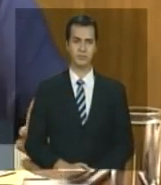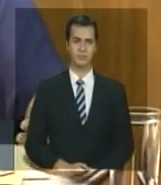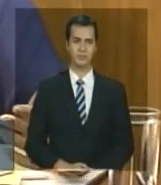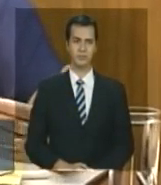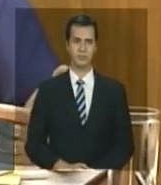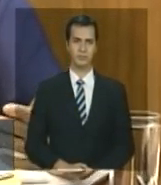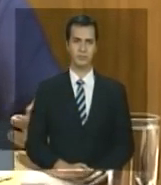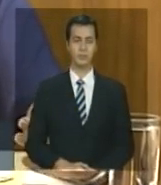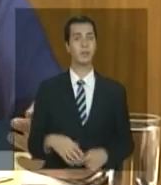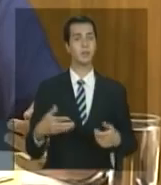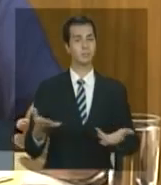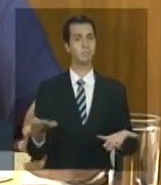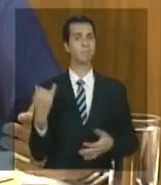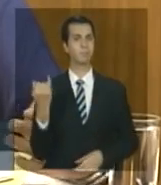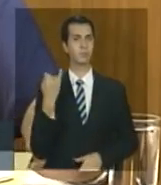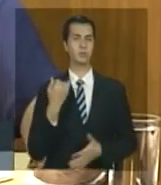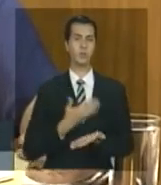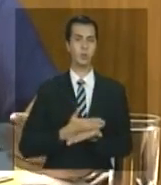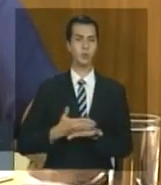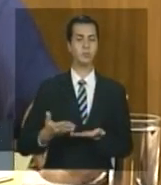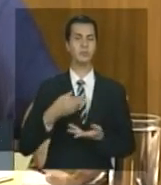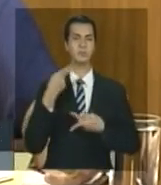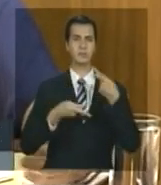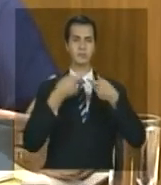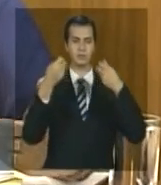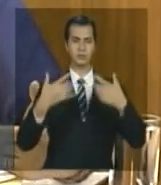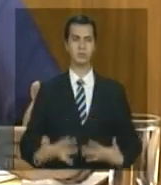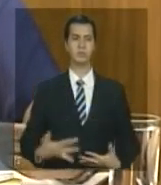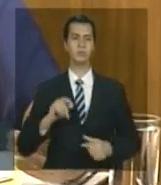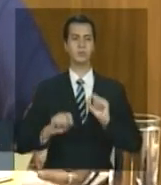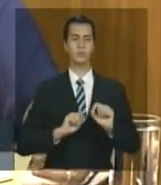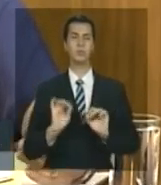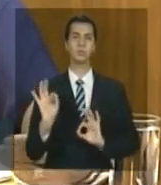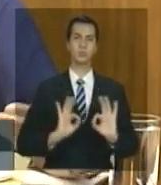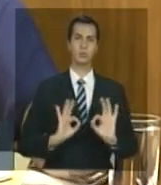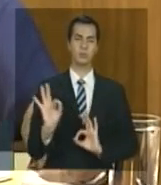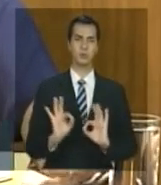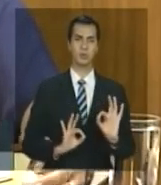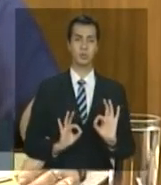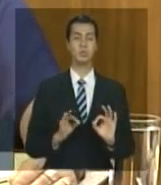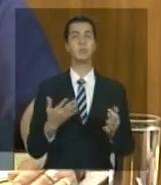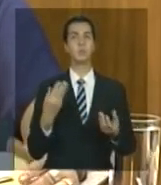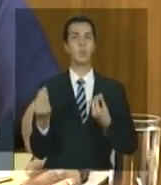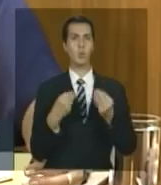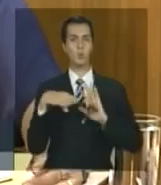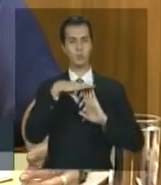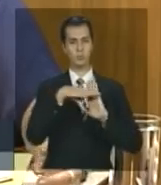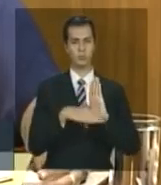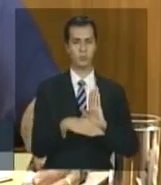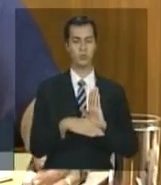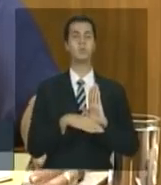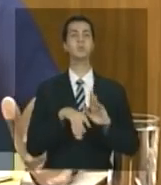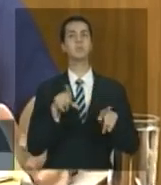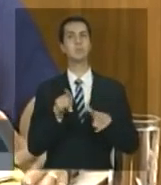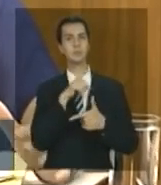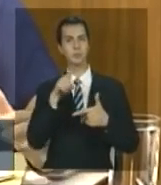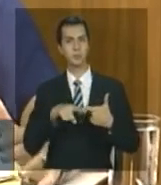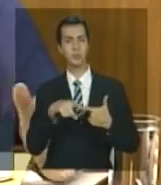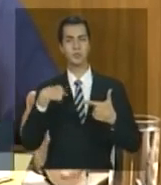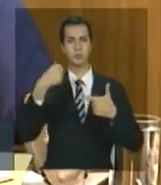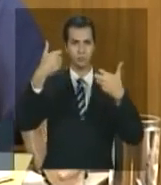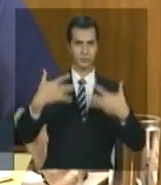dizendo a vocês sobre o programa, o que vai acontecer, em que dia, e depois falaria um pouco mais